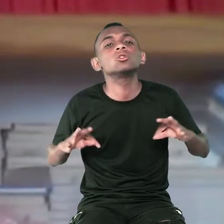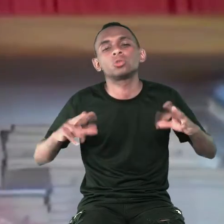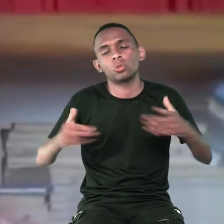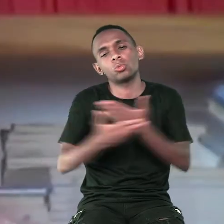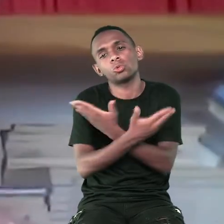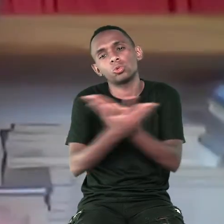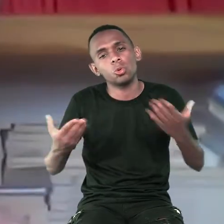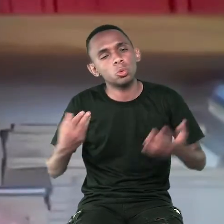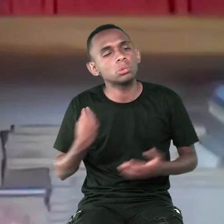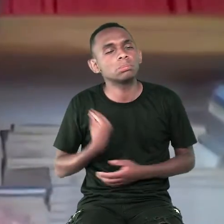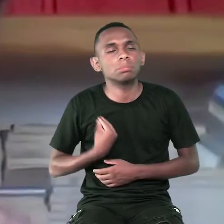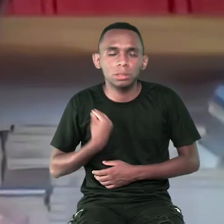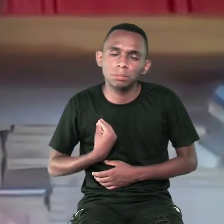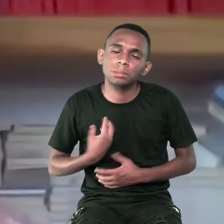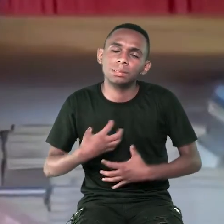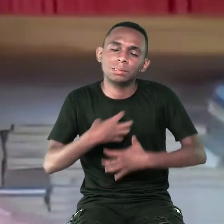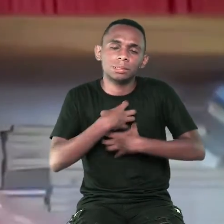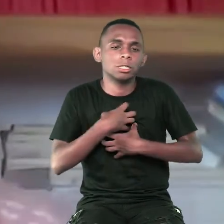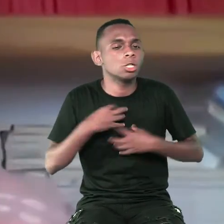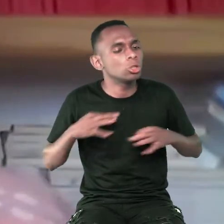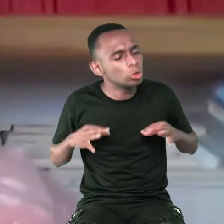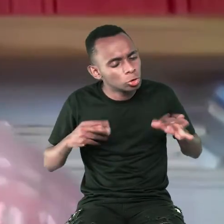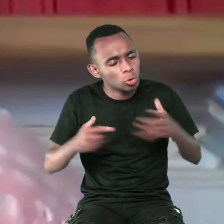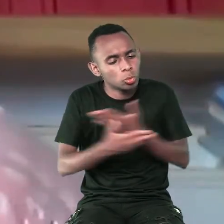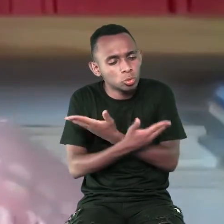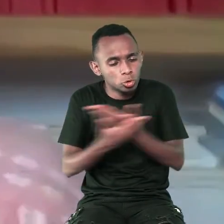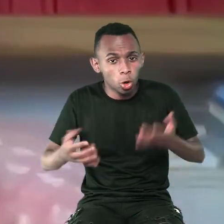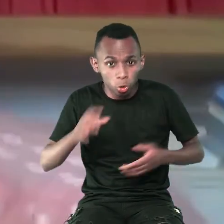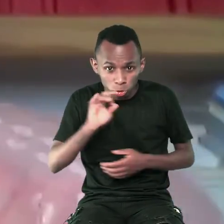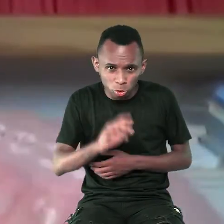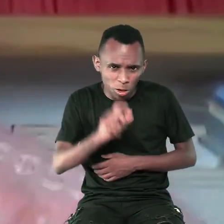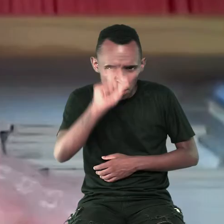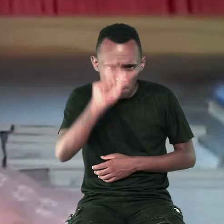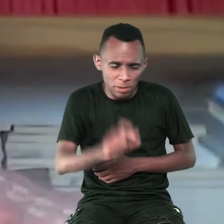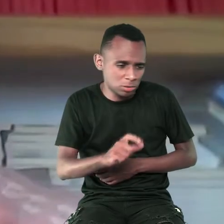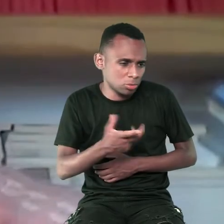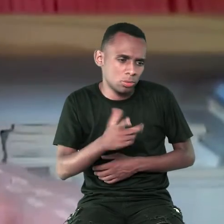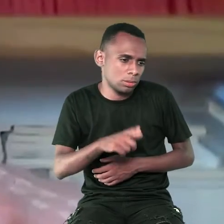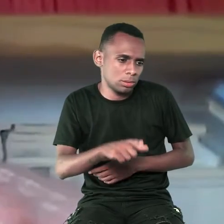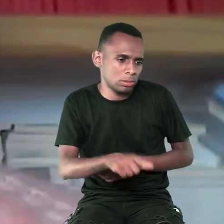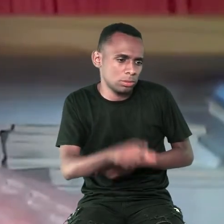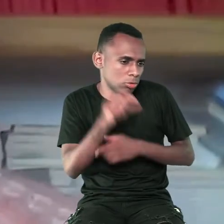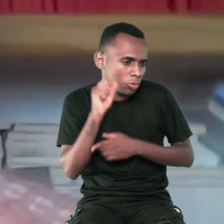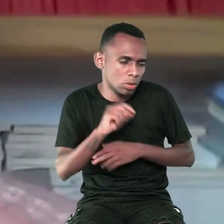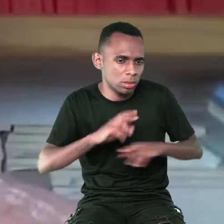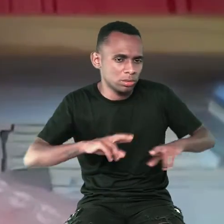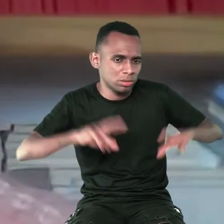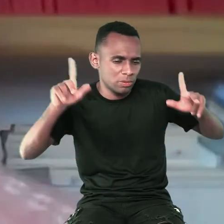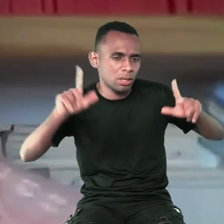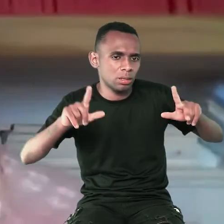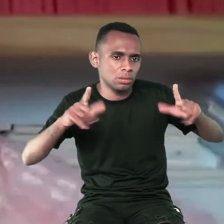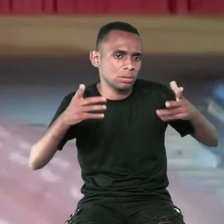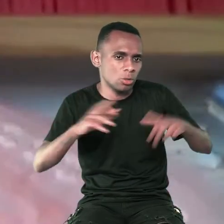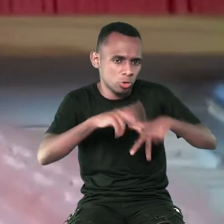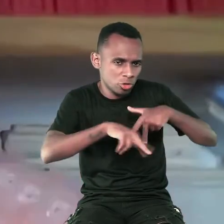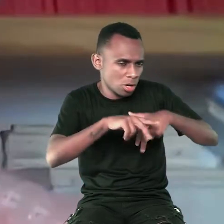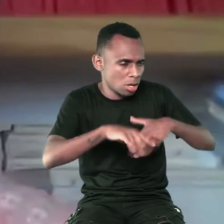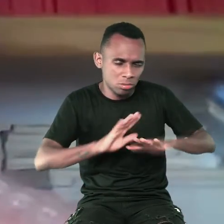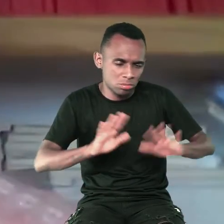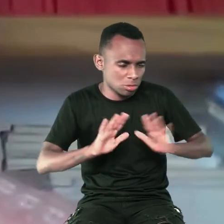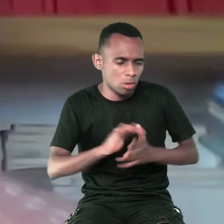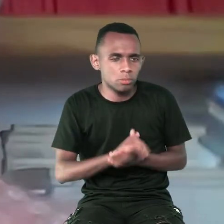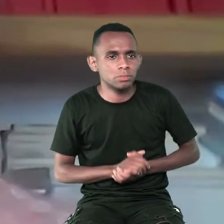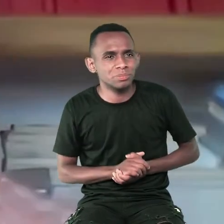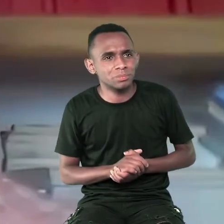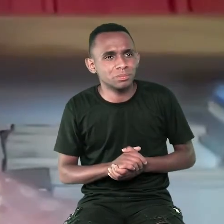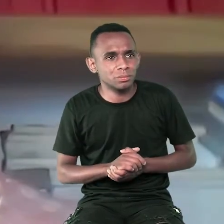né, para todos e todas, e todes, não só para quem tem uma opção sexual diferente, vamos dizer assim. A